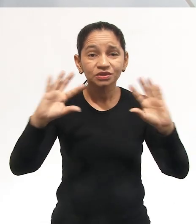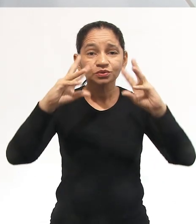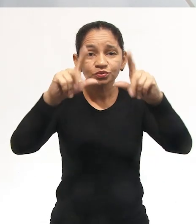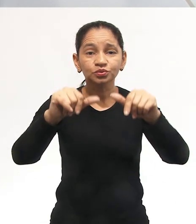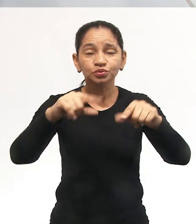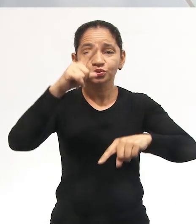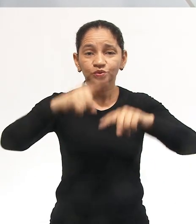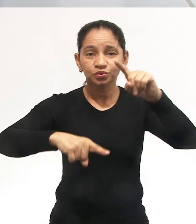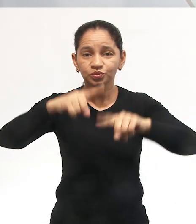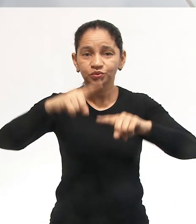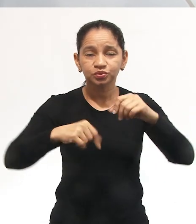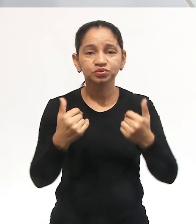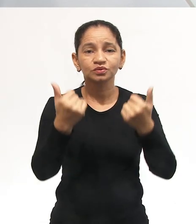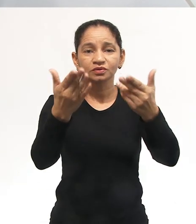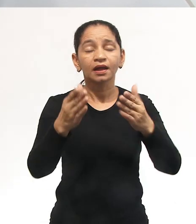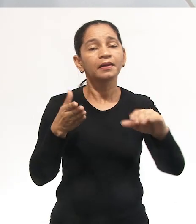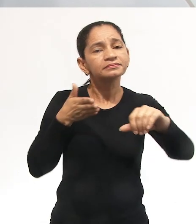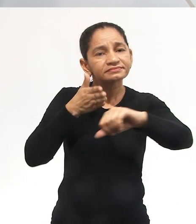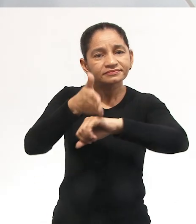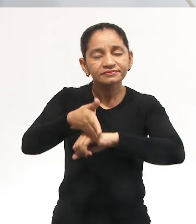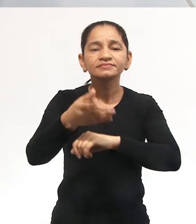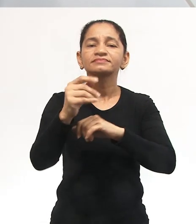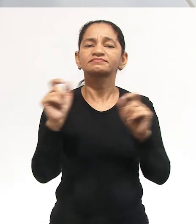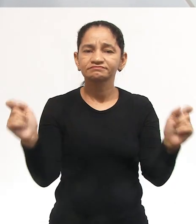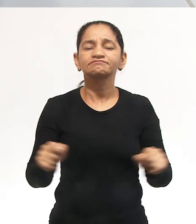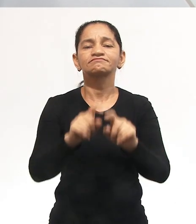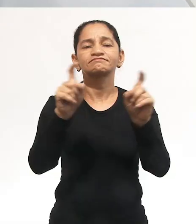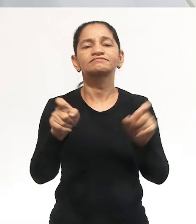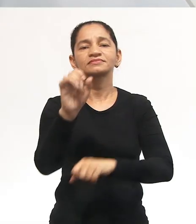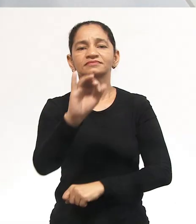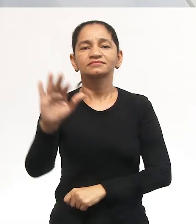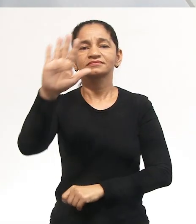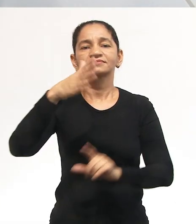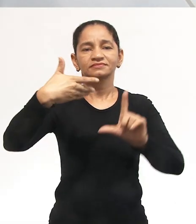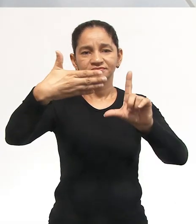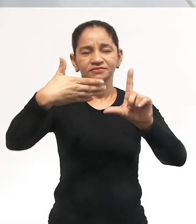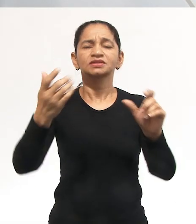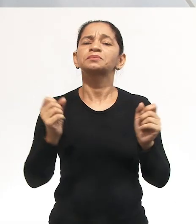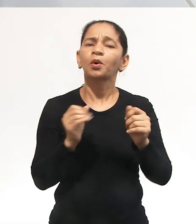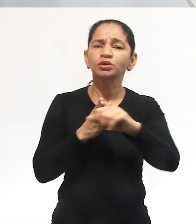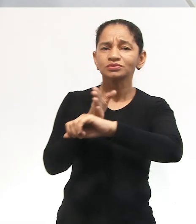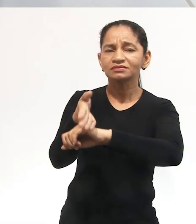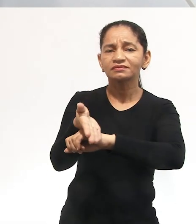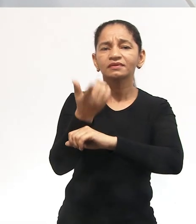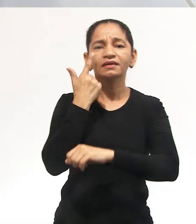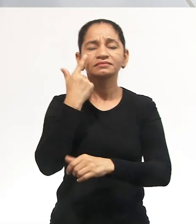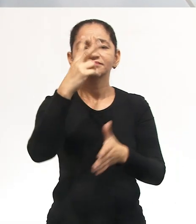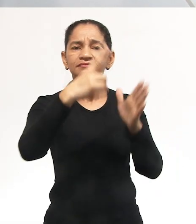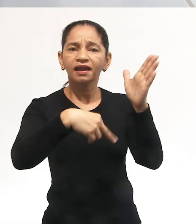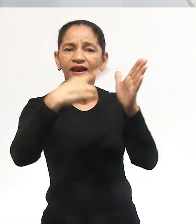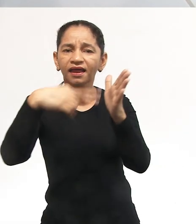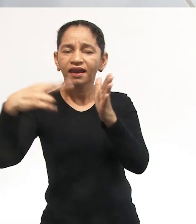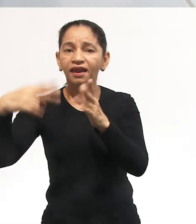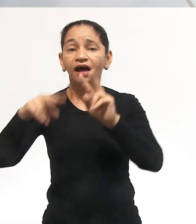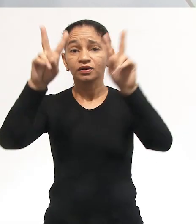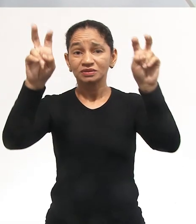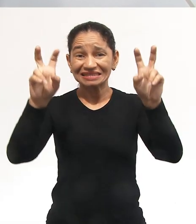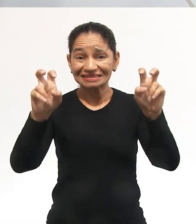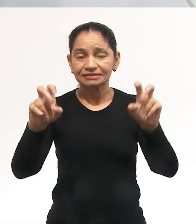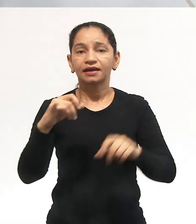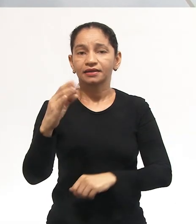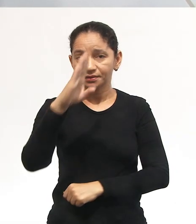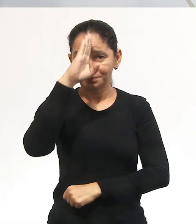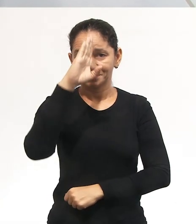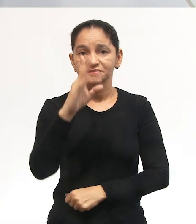Nacional. Tá? Esse material está disponível para vocês lá no ambiente virtual de aprendizagem, e vocês podem ler, tá, os principais destaques